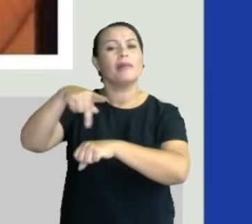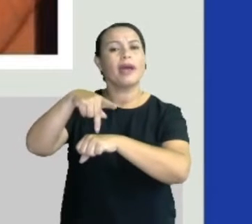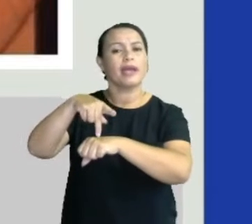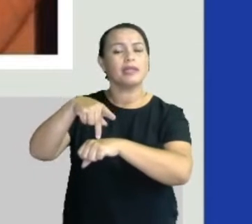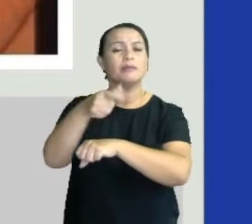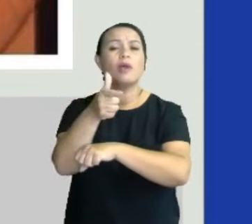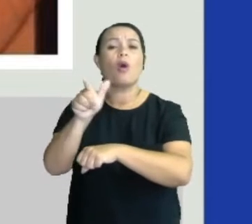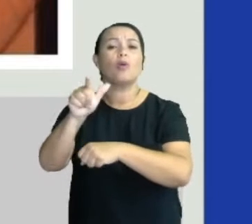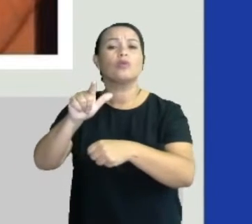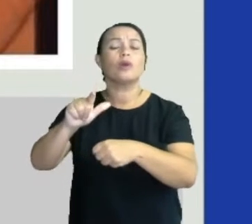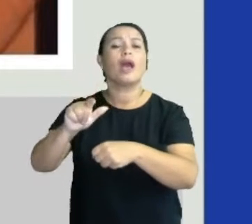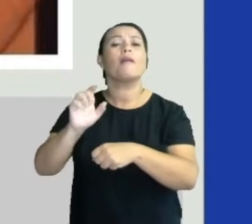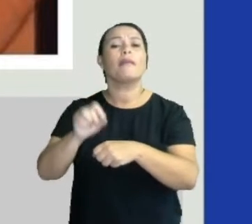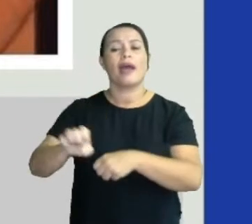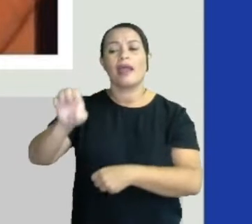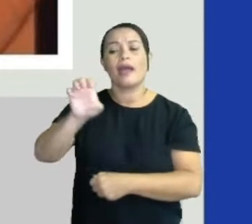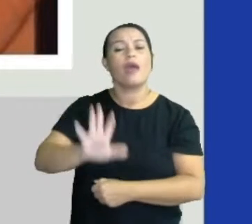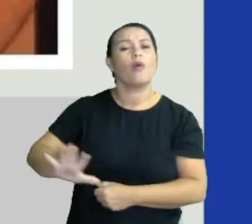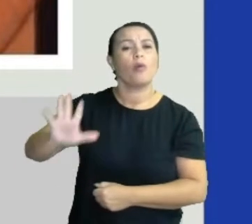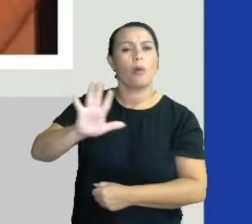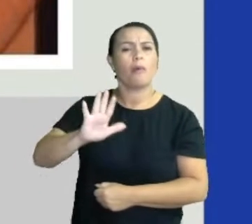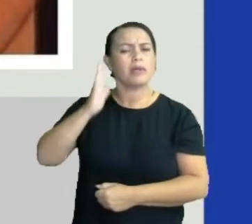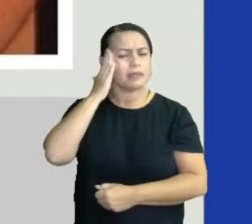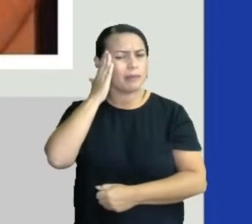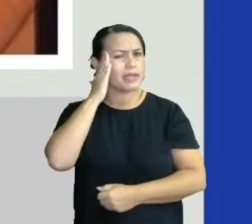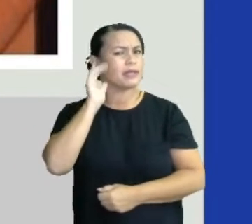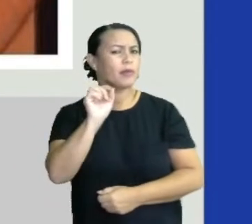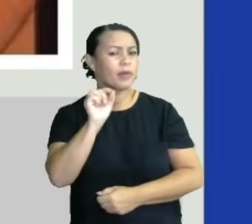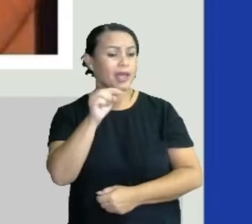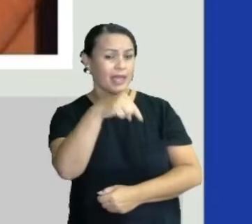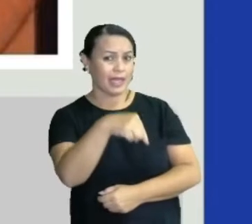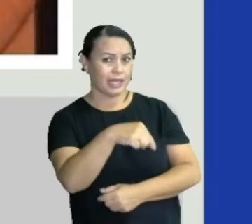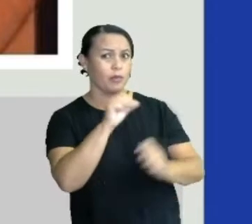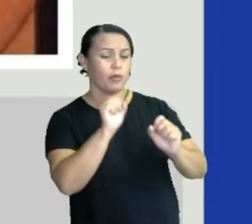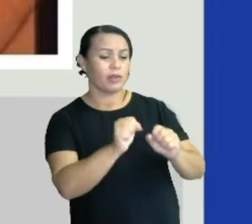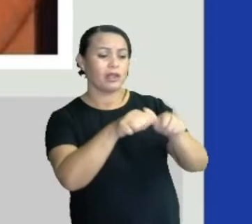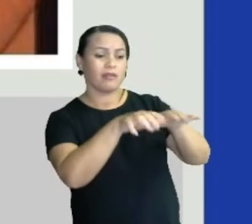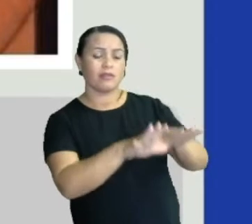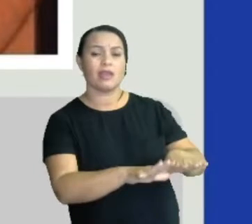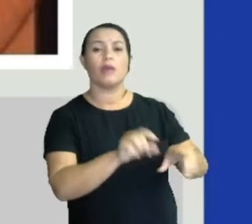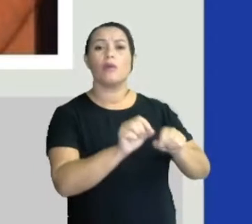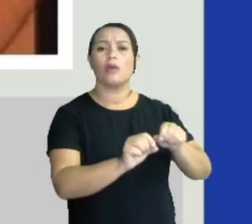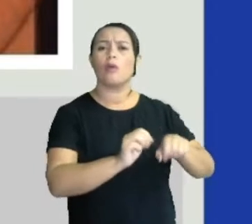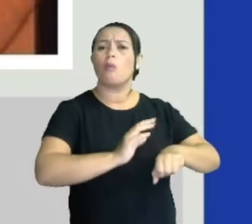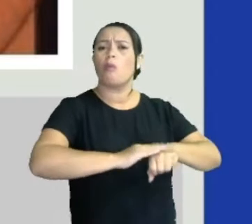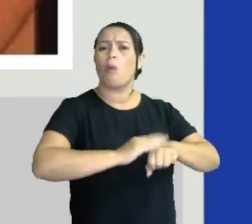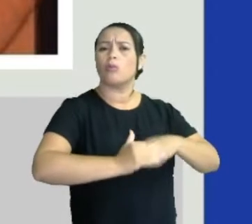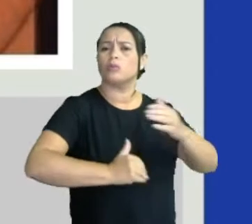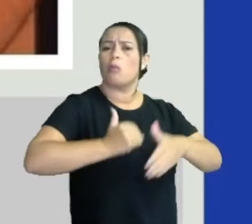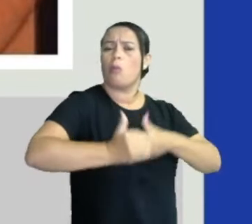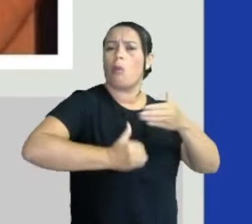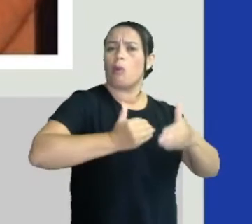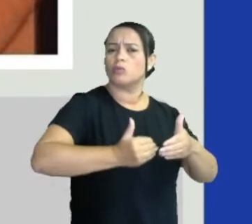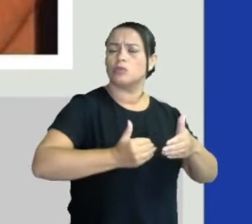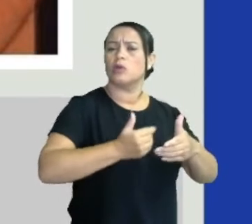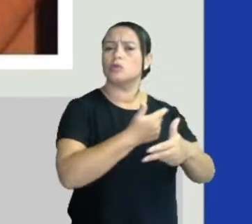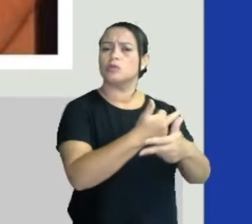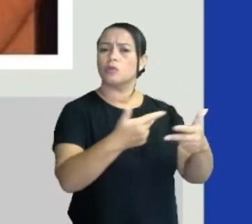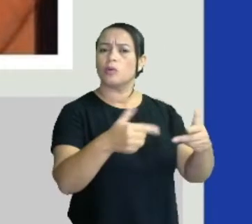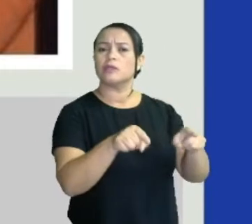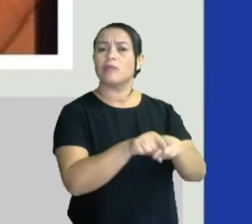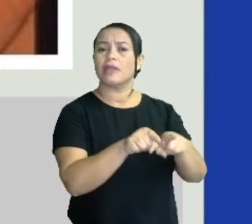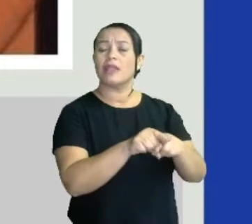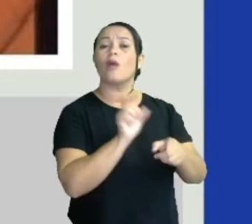estabelecer um modo de produção que garantiria também recursos para